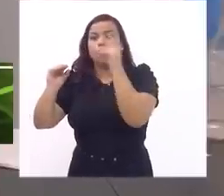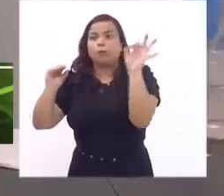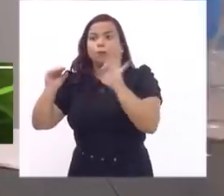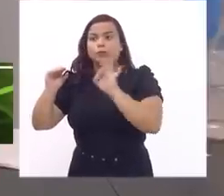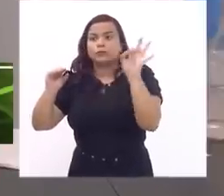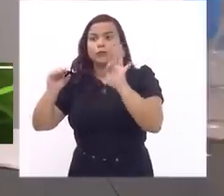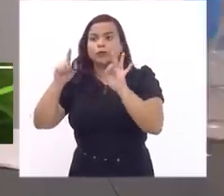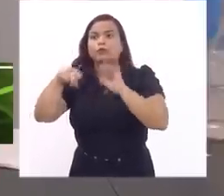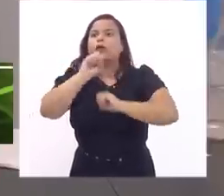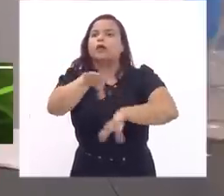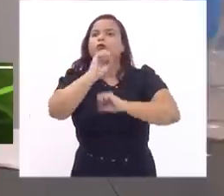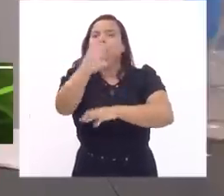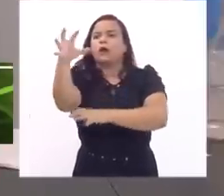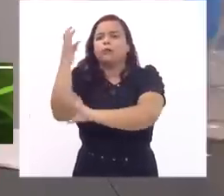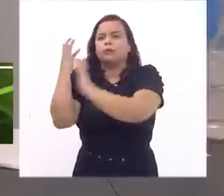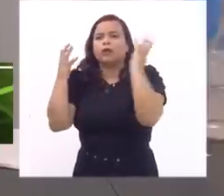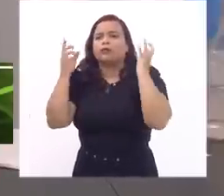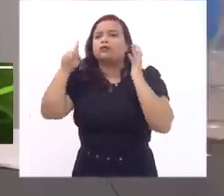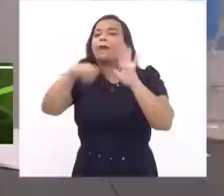secretaria.